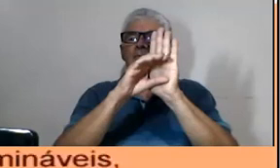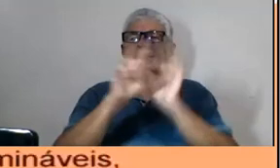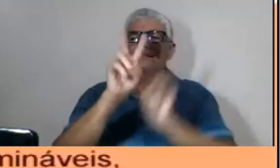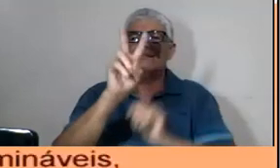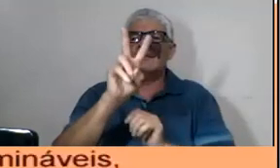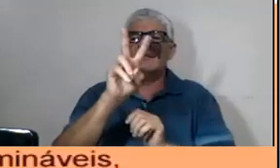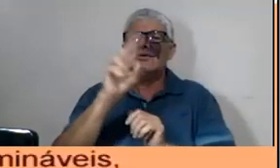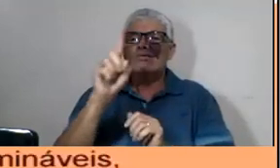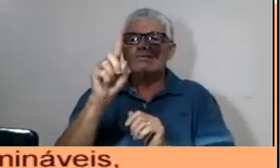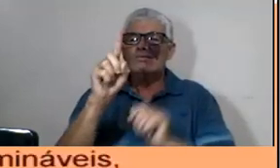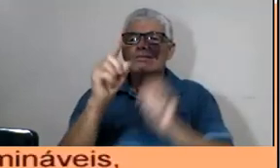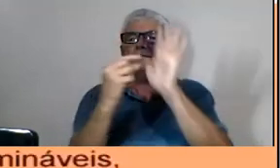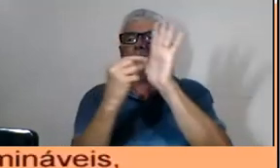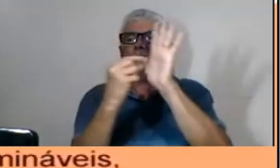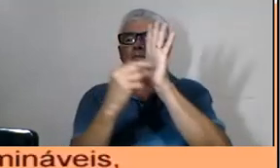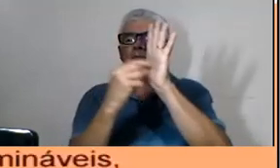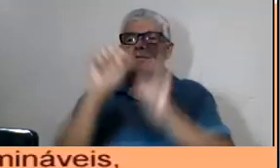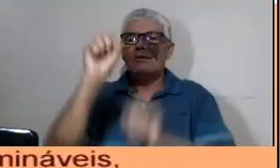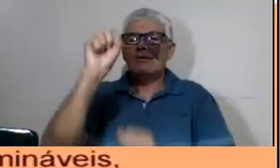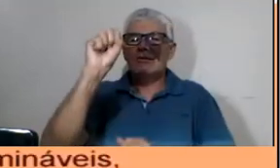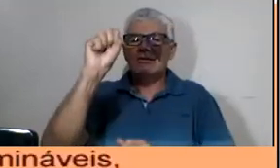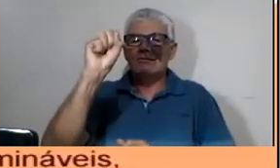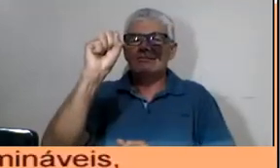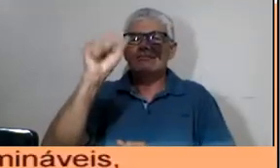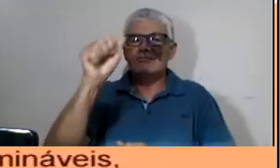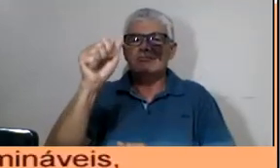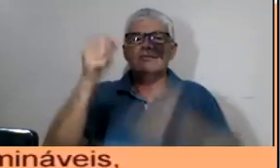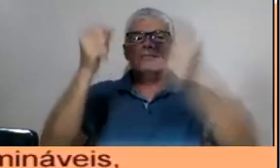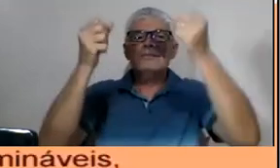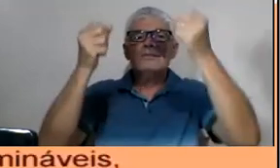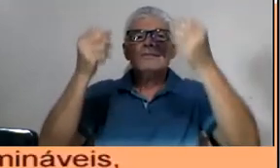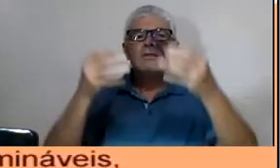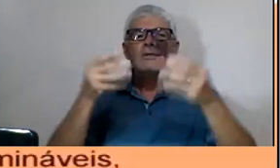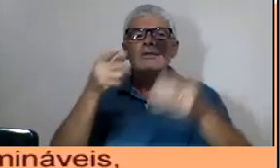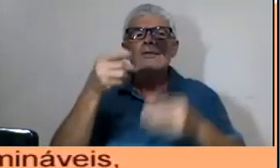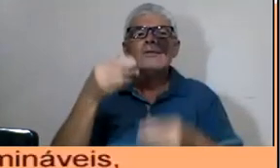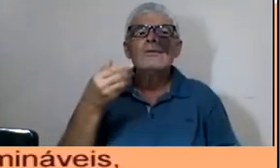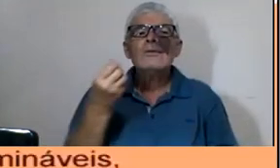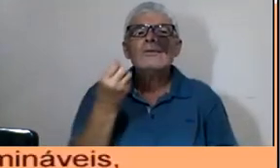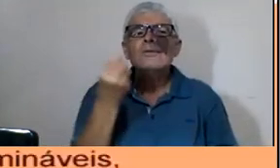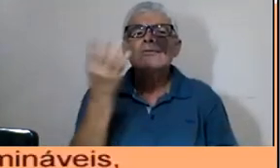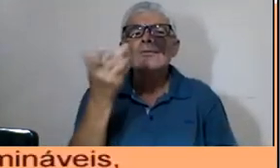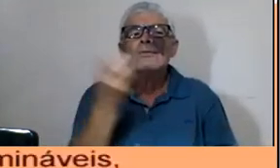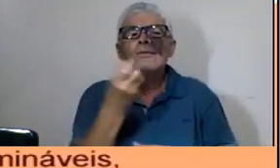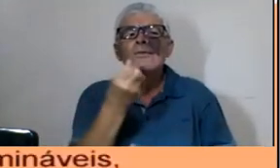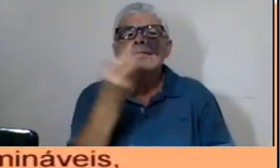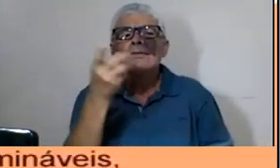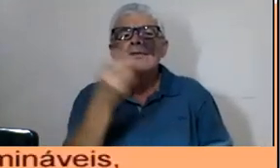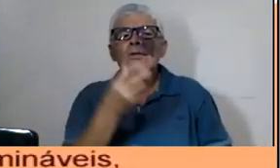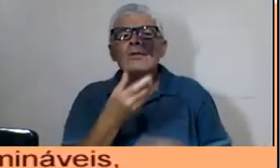que ser reconstruído. Então, por alguma razão lá, o rei ficou danado da vida